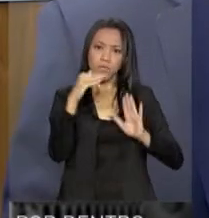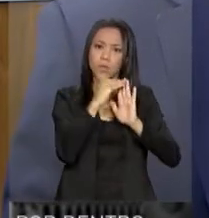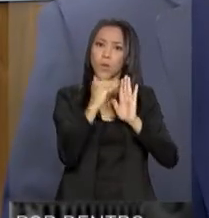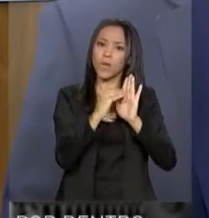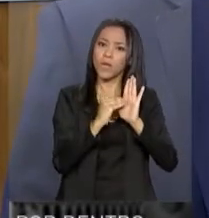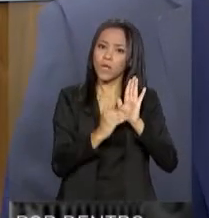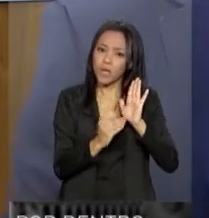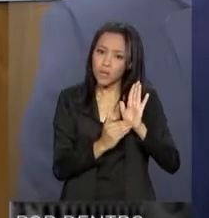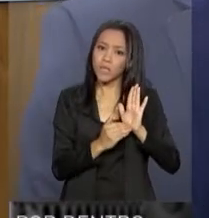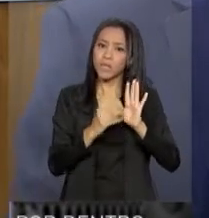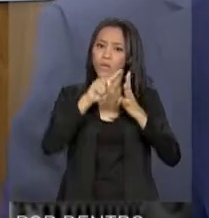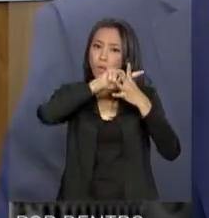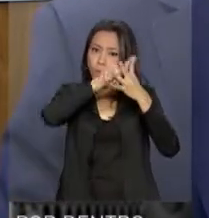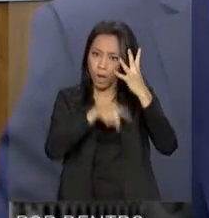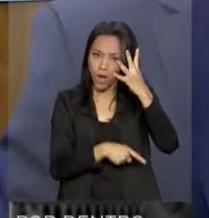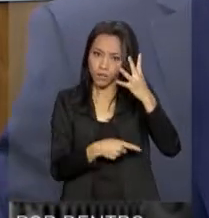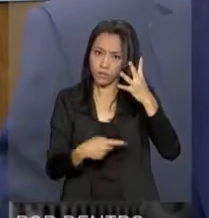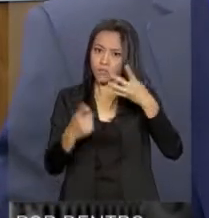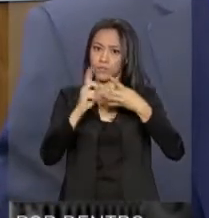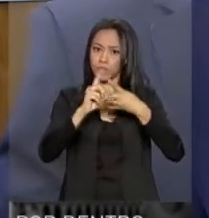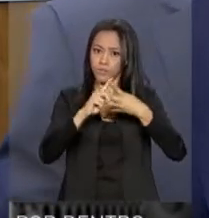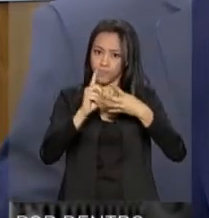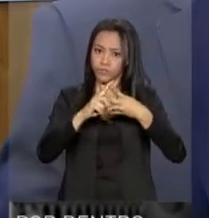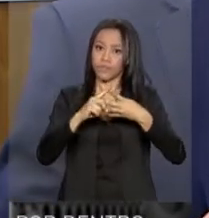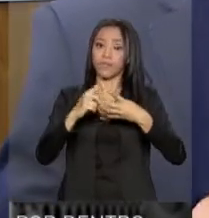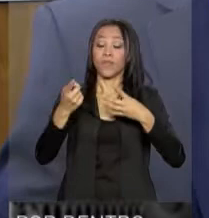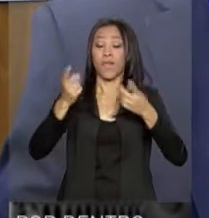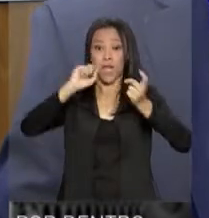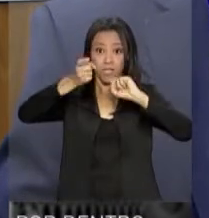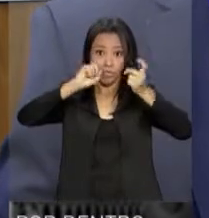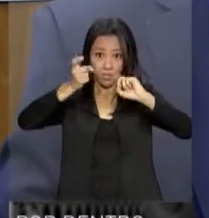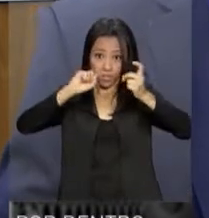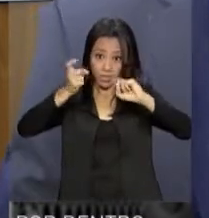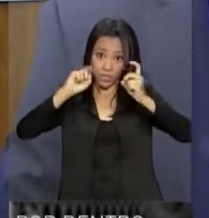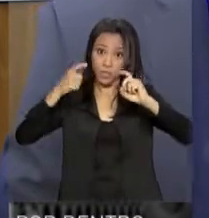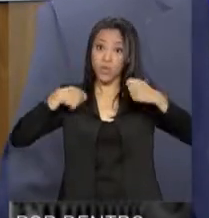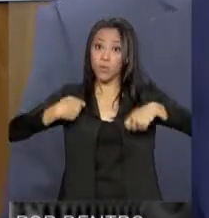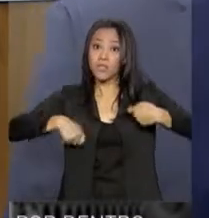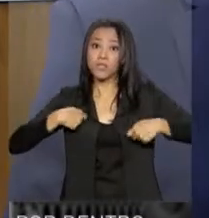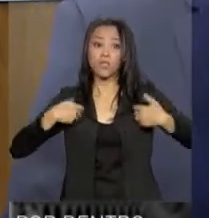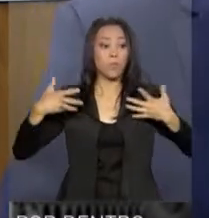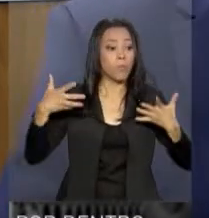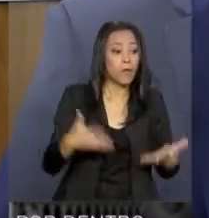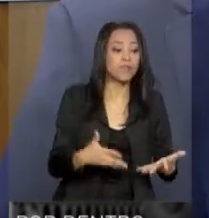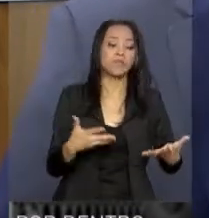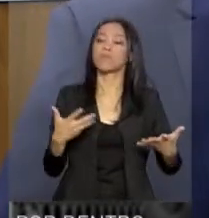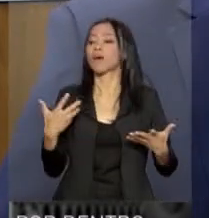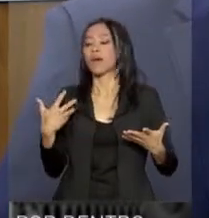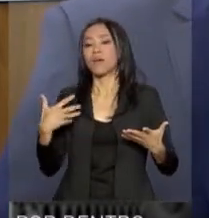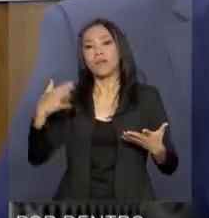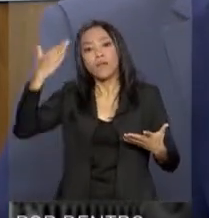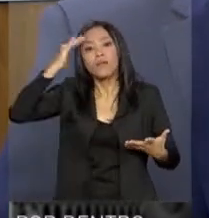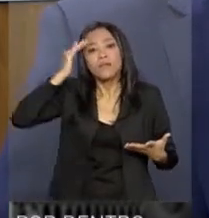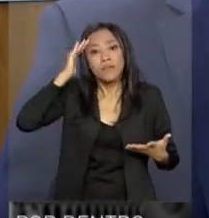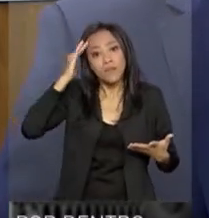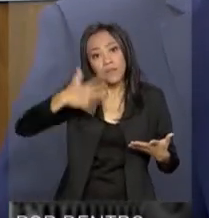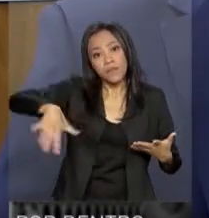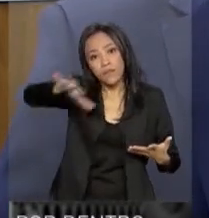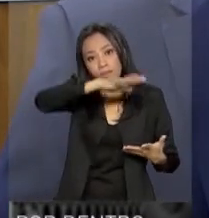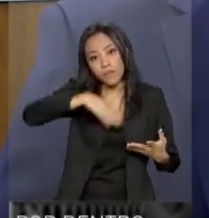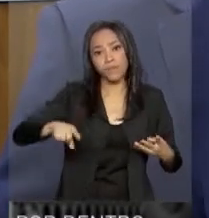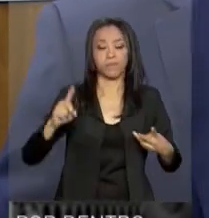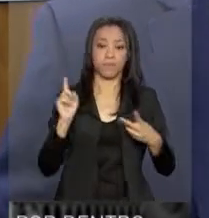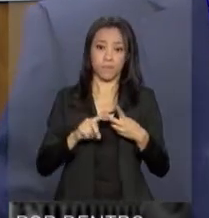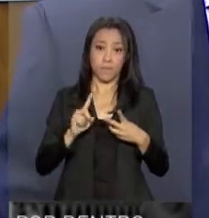quatro grandes eixos o envolvimento da alta administração que é muito importante eu tenho que estar envolvido para que o órgão implemente né eu tenho que